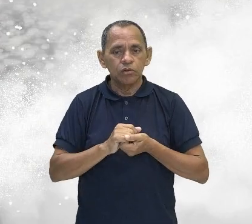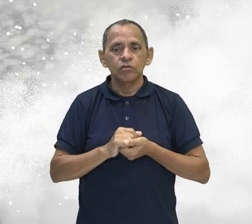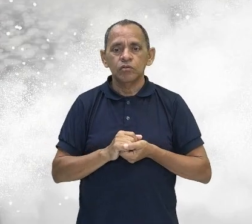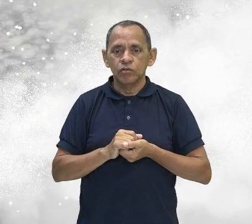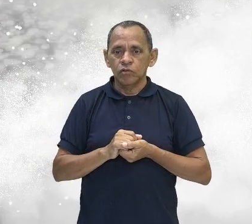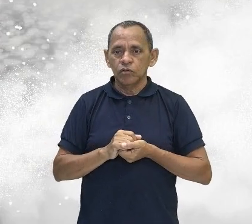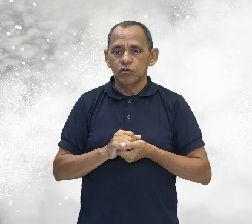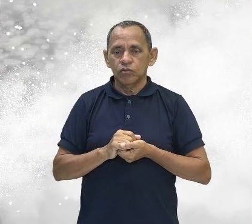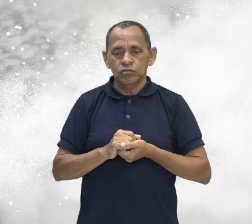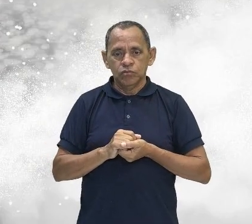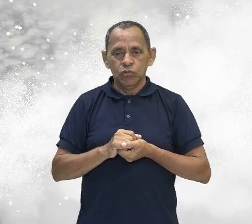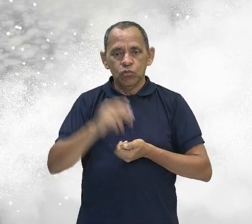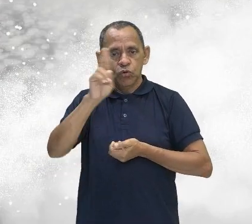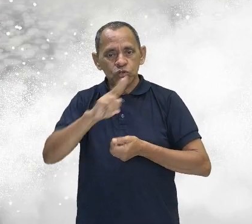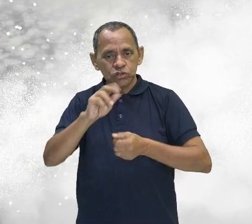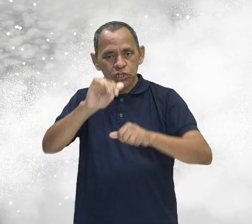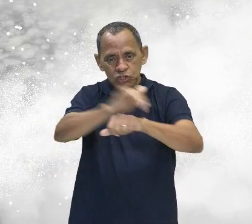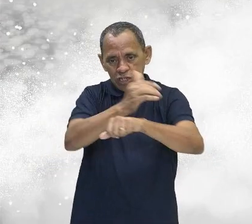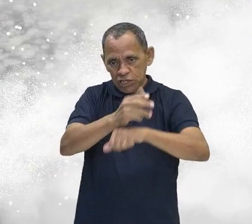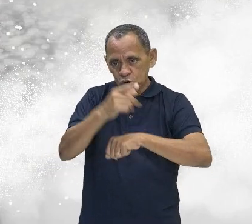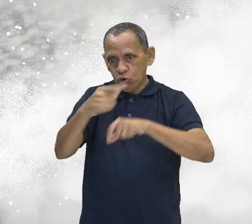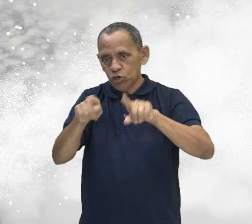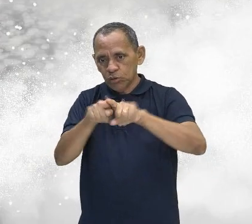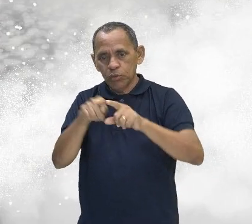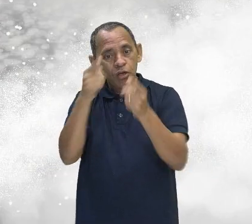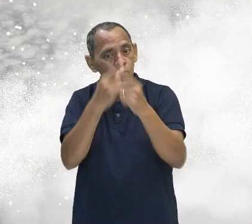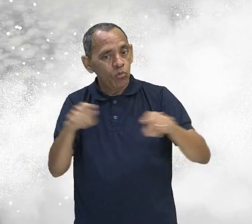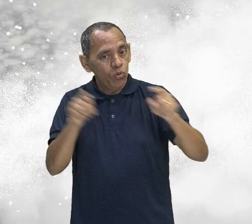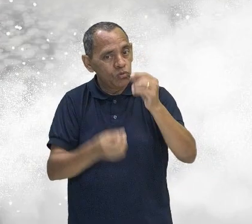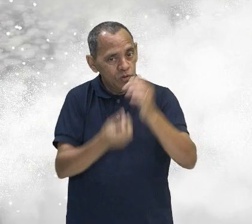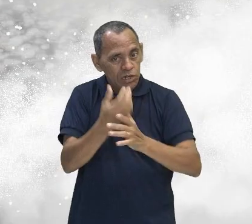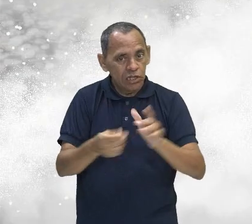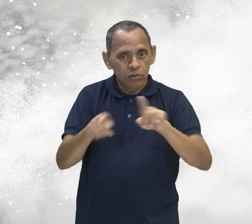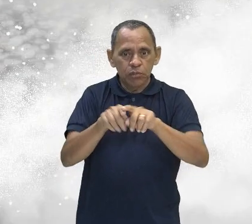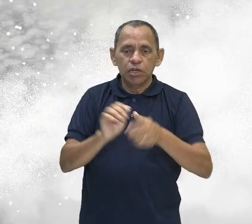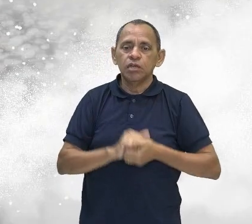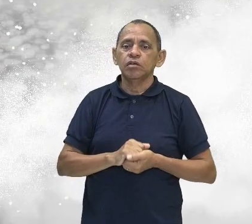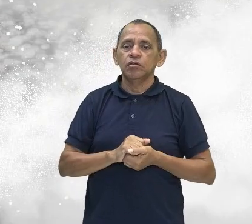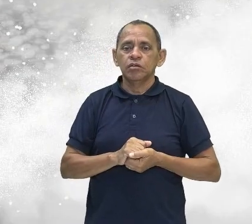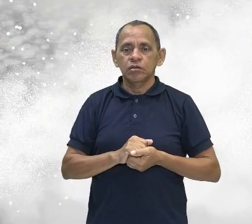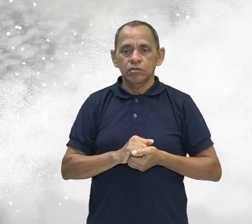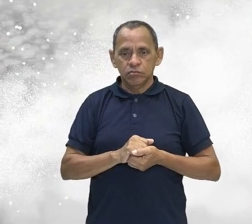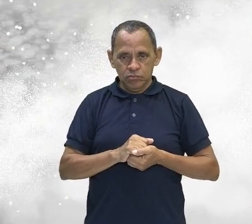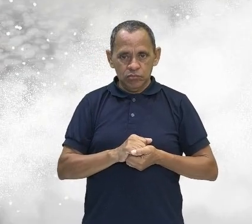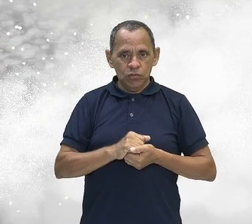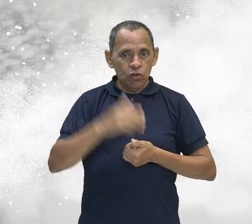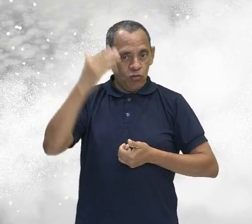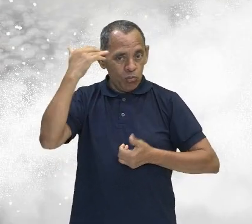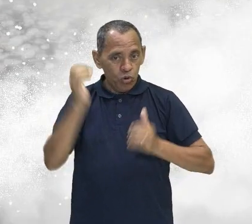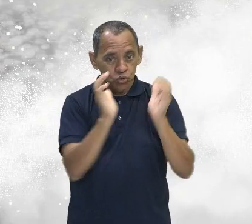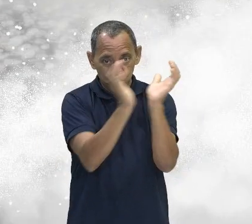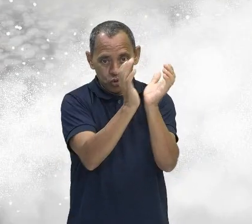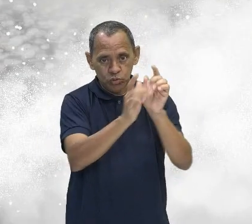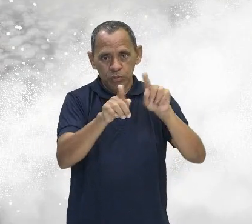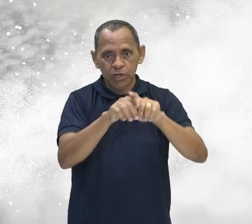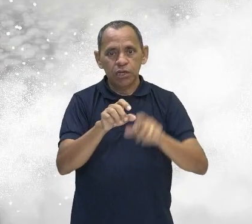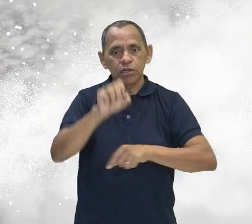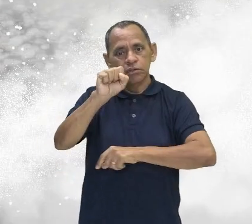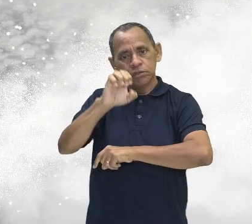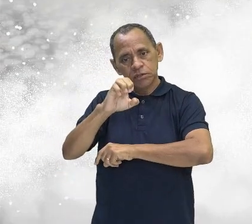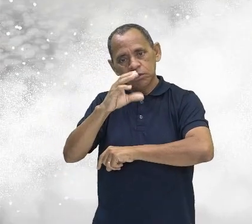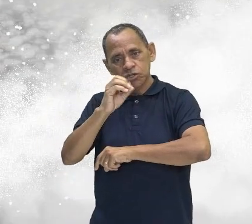grupo musical chamado Secos e Molhados, e aí tornou-se realmente bastante famoso também por conta desta